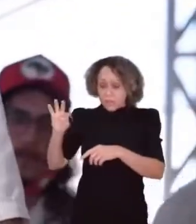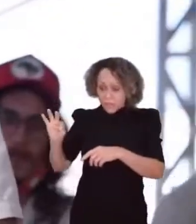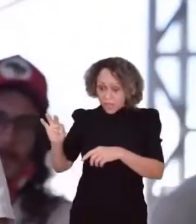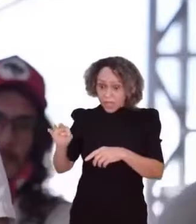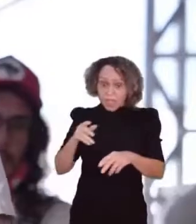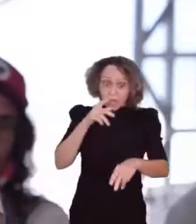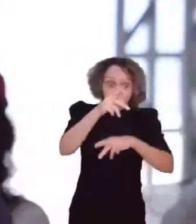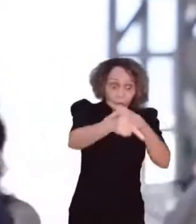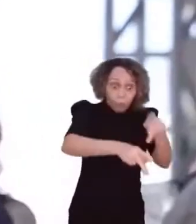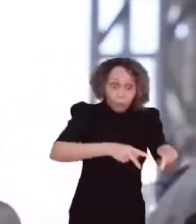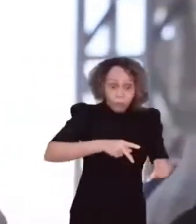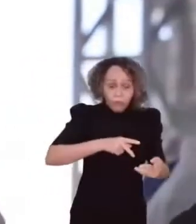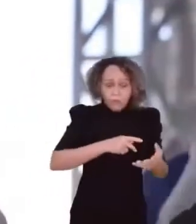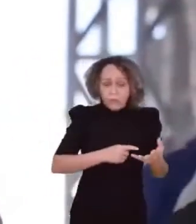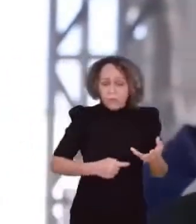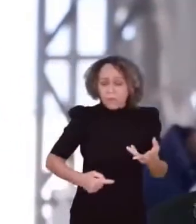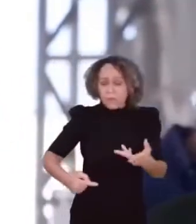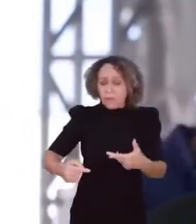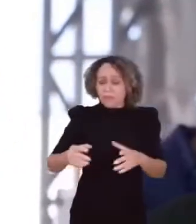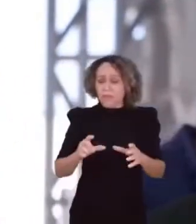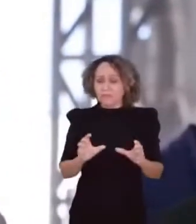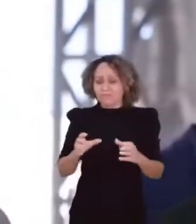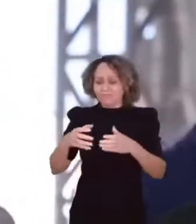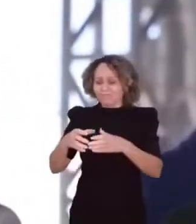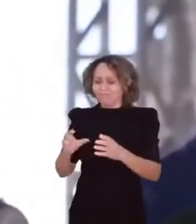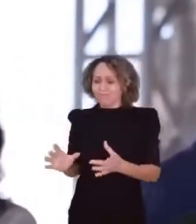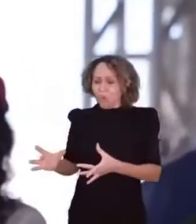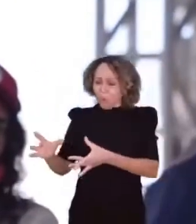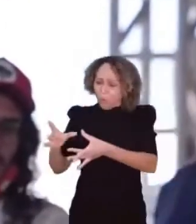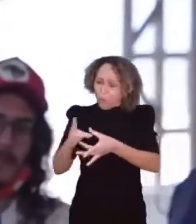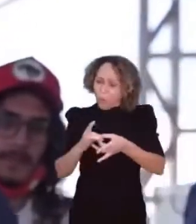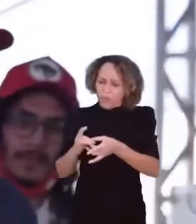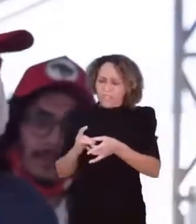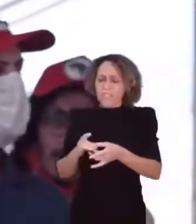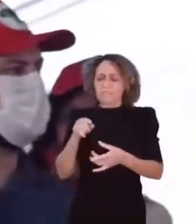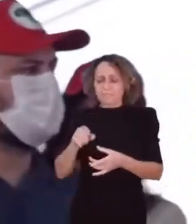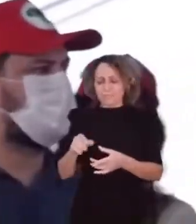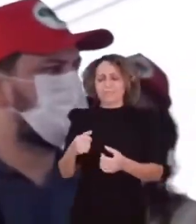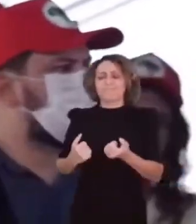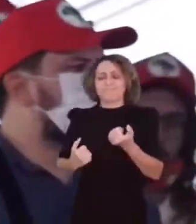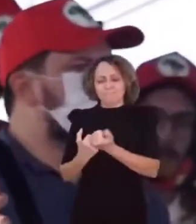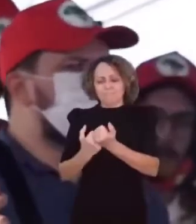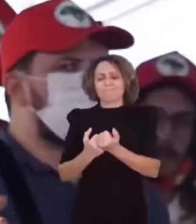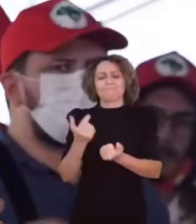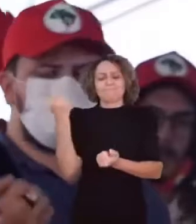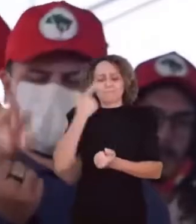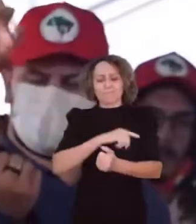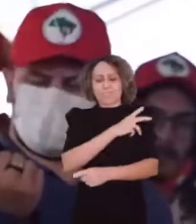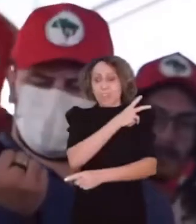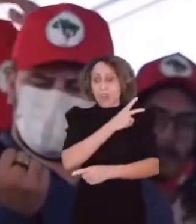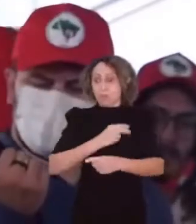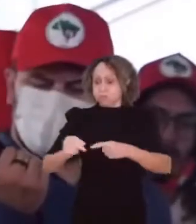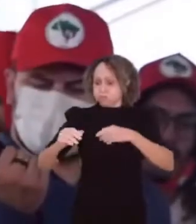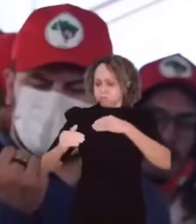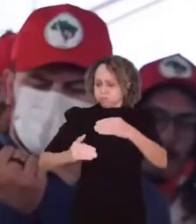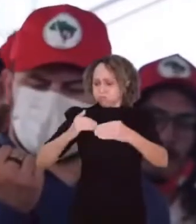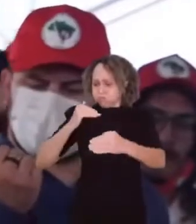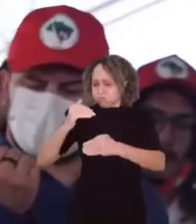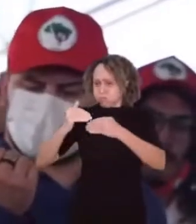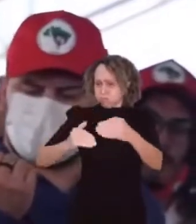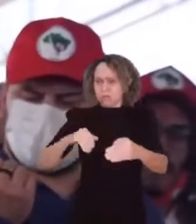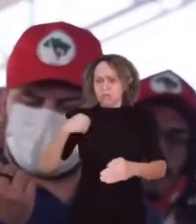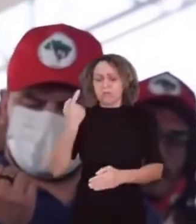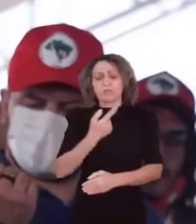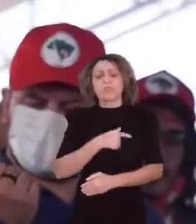avançar. Foi assim que nós fomos construindo o nosso movimento, da qual a experiência no